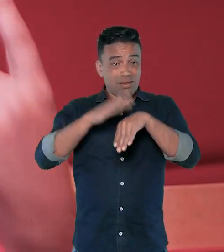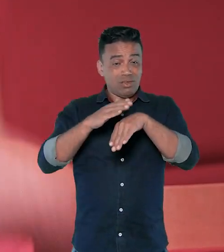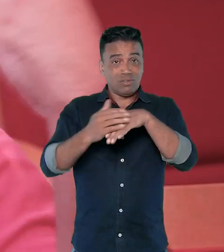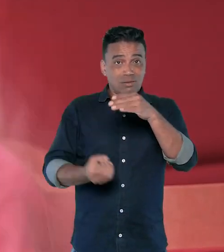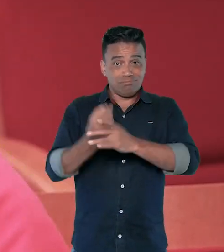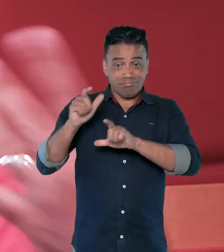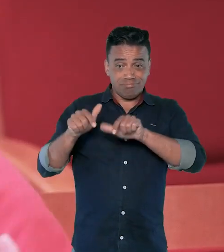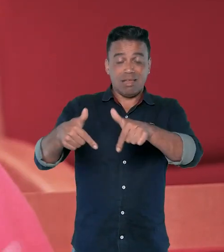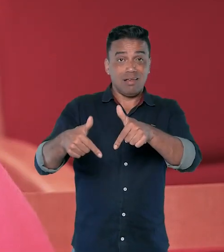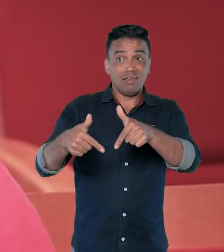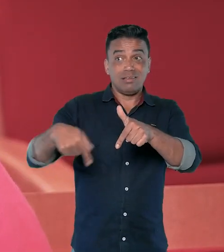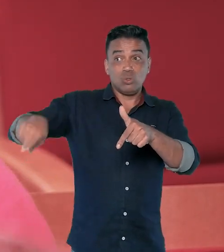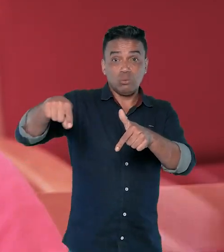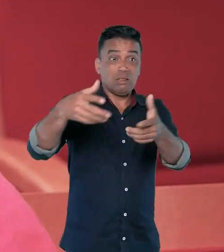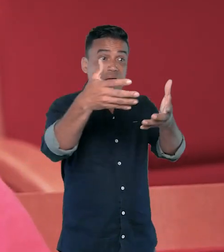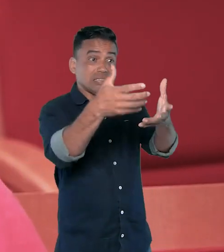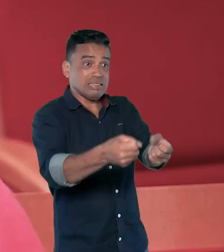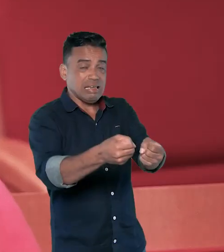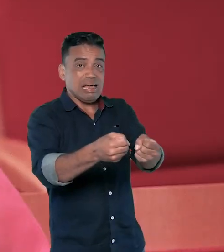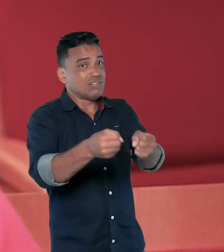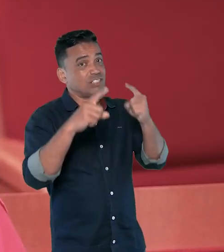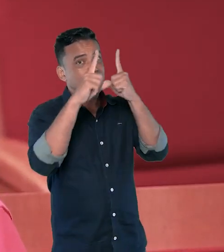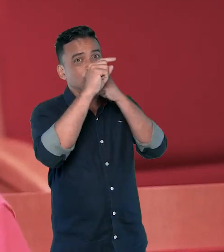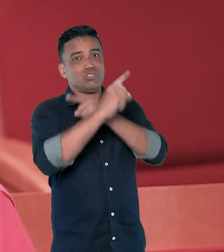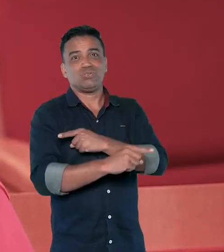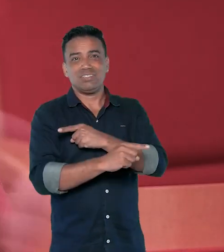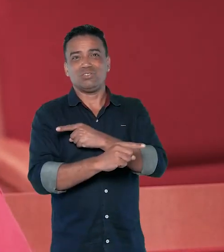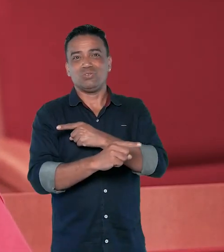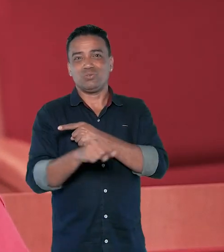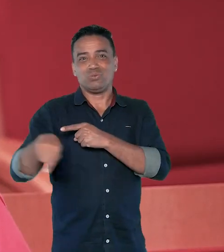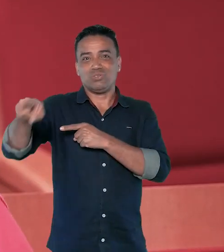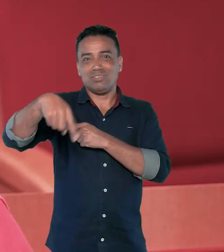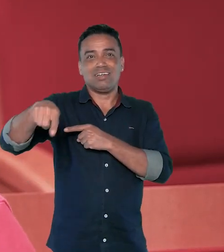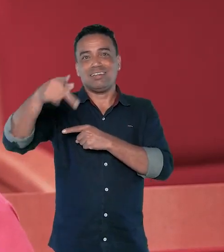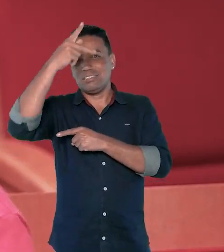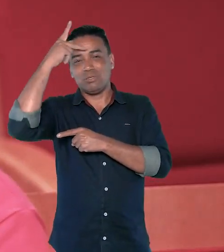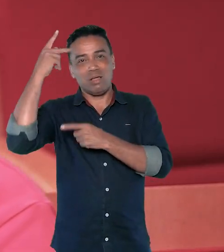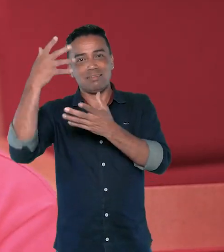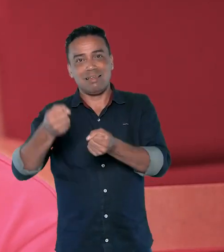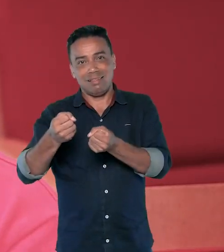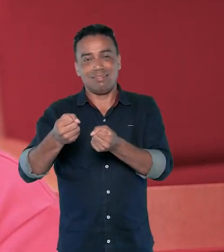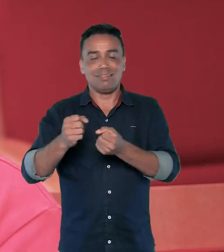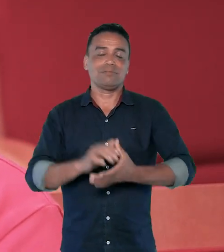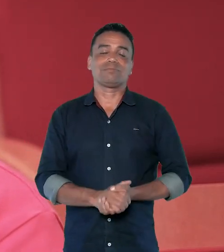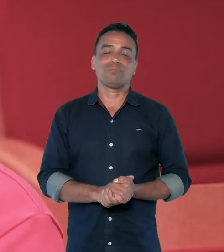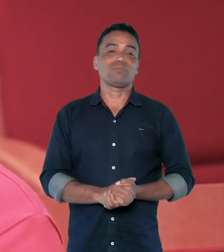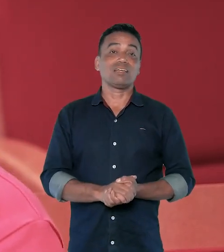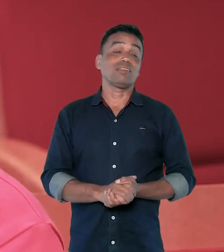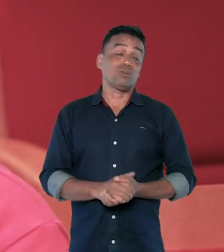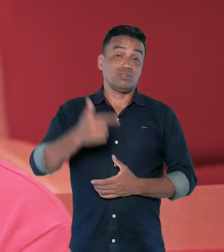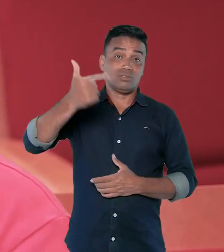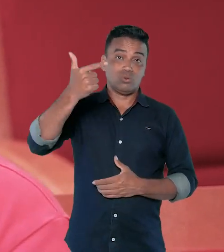a recepção daquilo que você produz vai ser mais difícil, às vezes, do que de outras pessoas. E uma